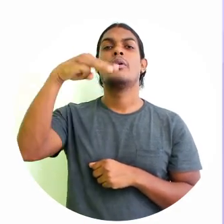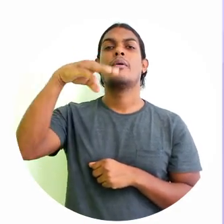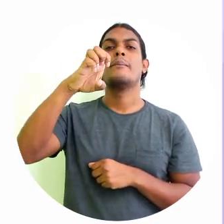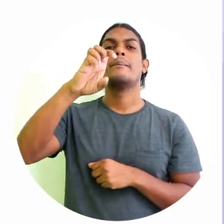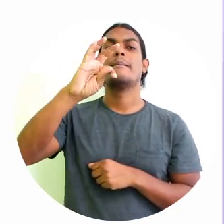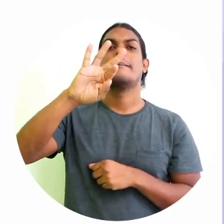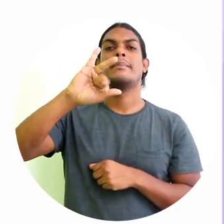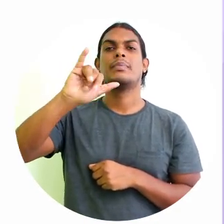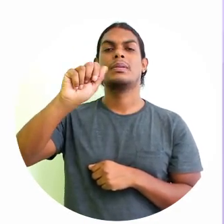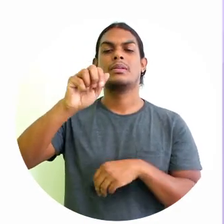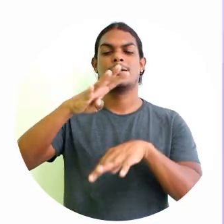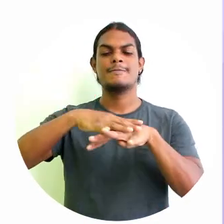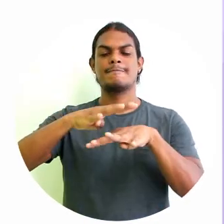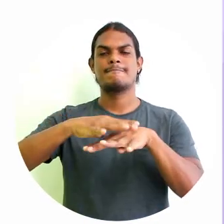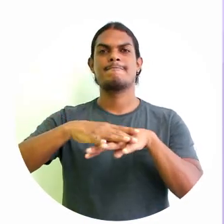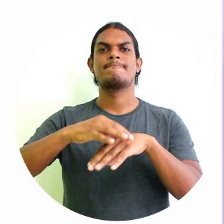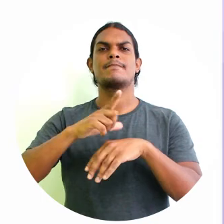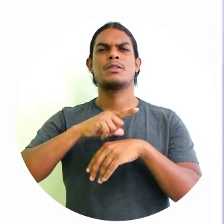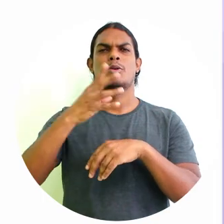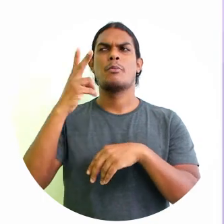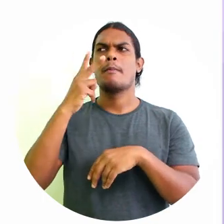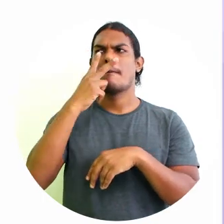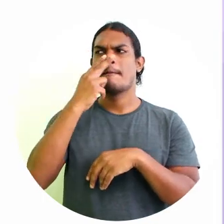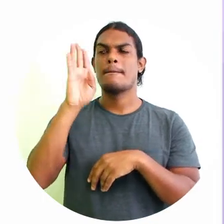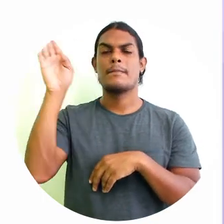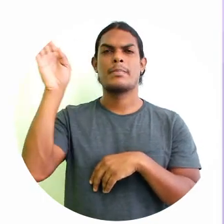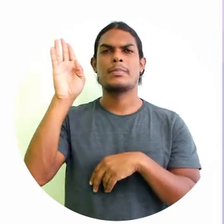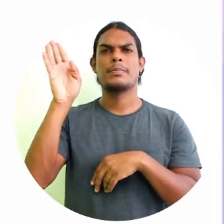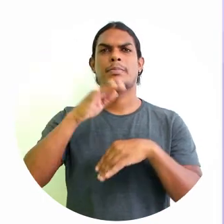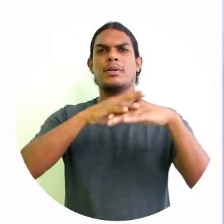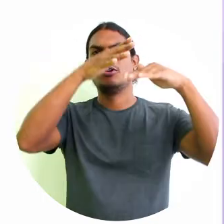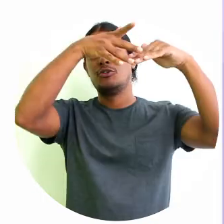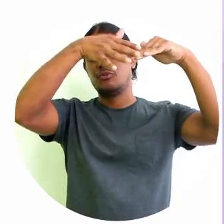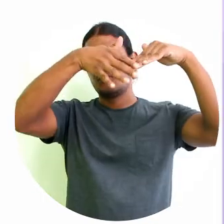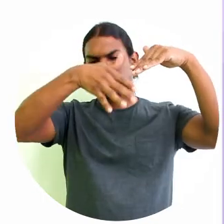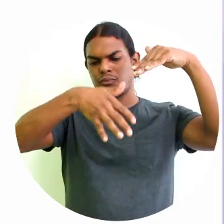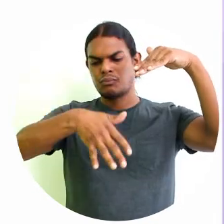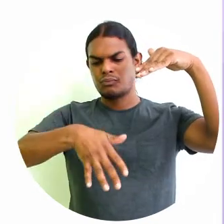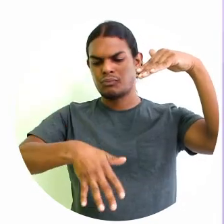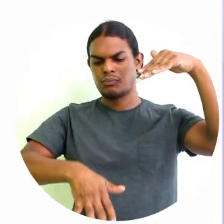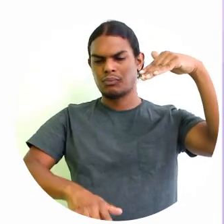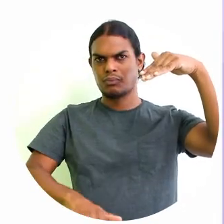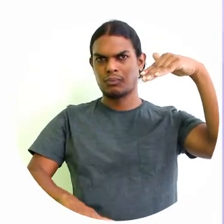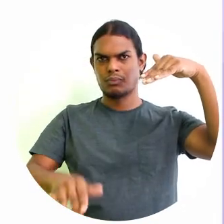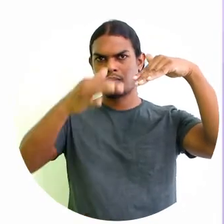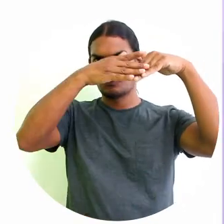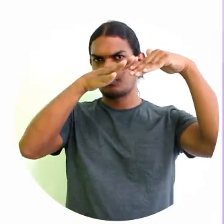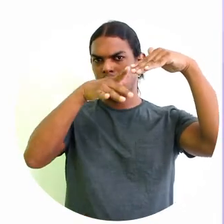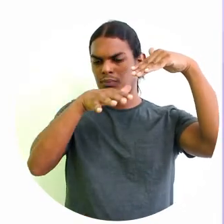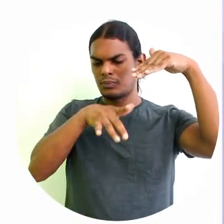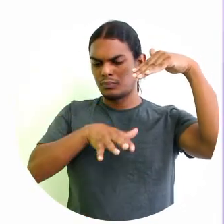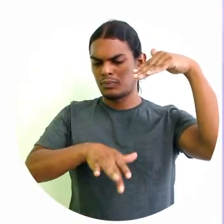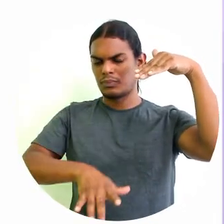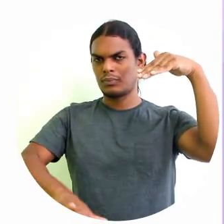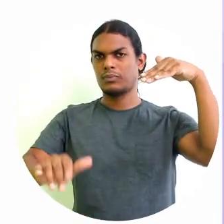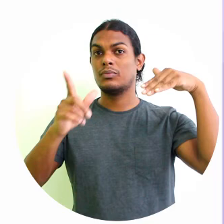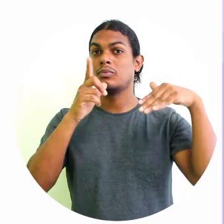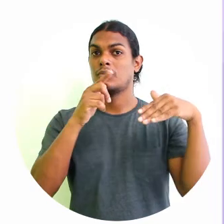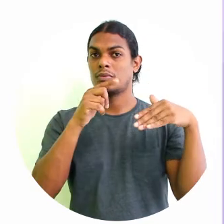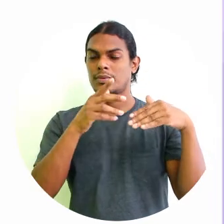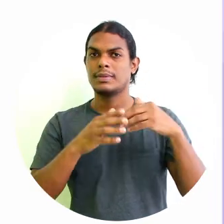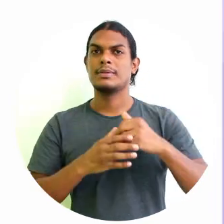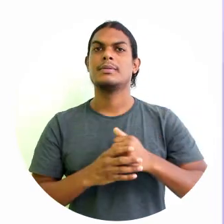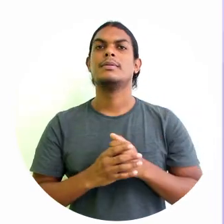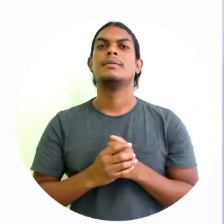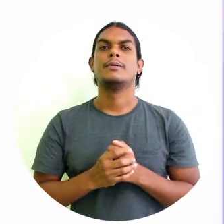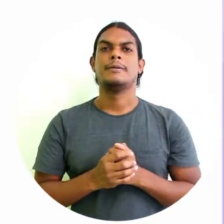é o seguinte: você observa uma queda d'água aqui, né? Então tem uma casa e tem essa parte aqui que está bem acima da casa e daqui